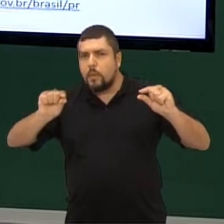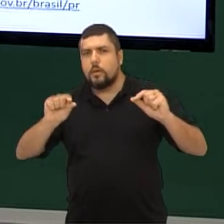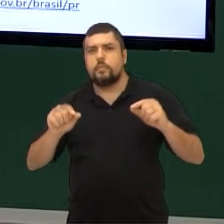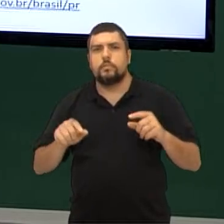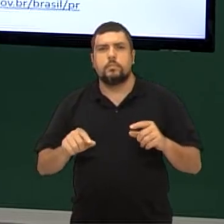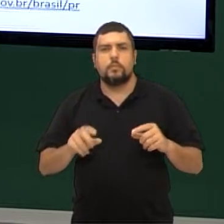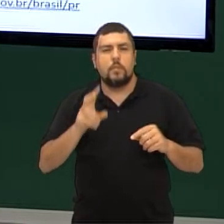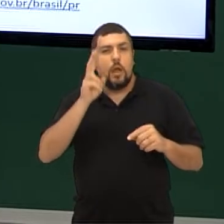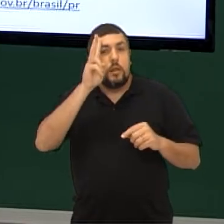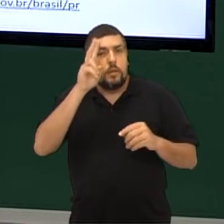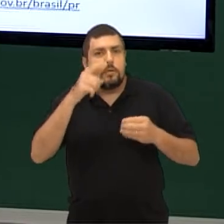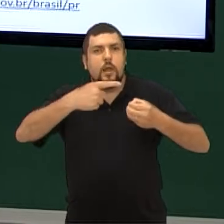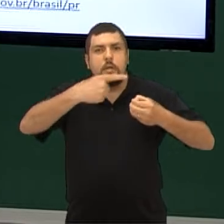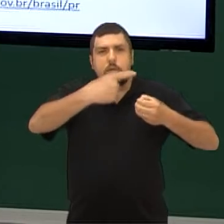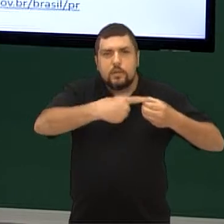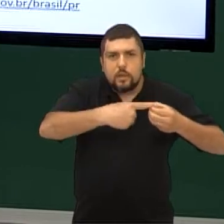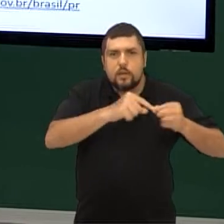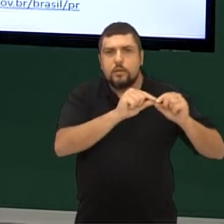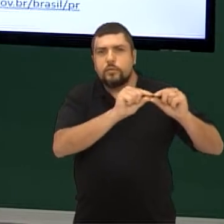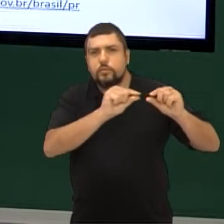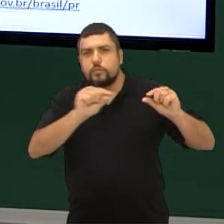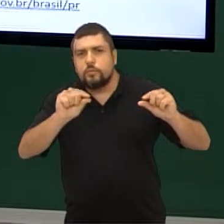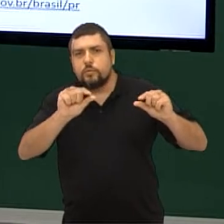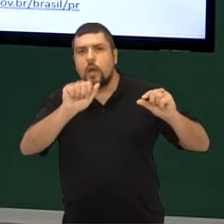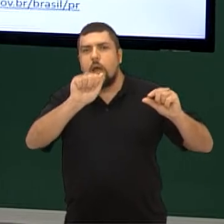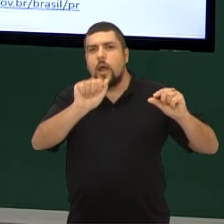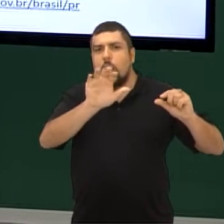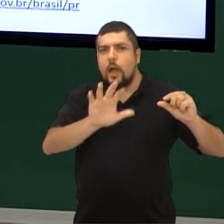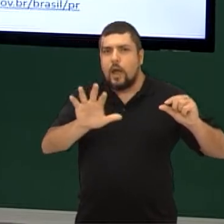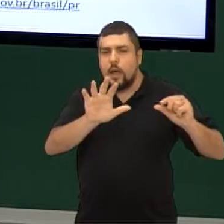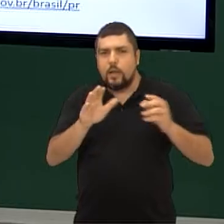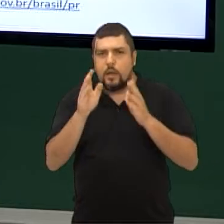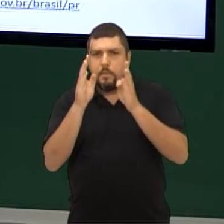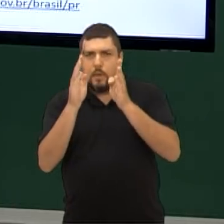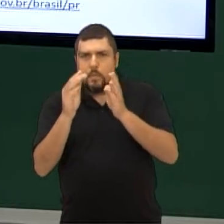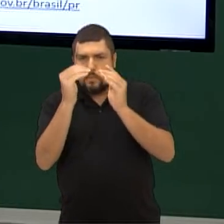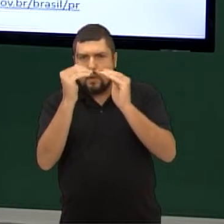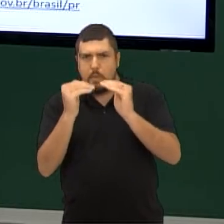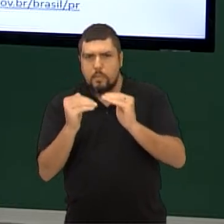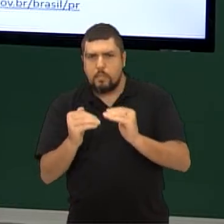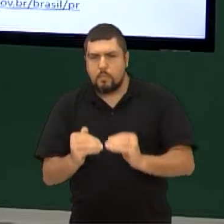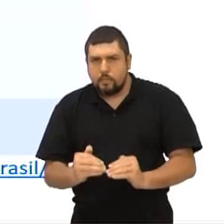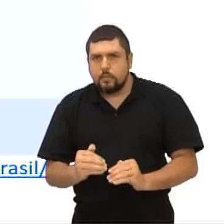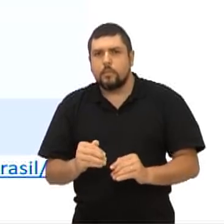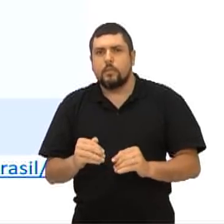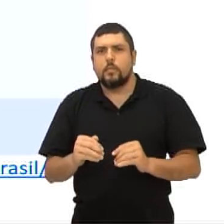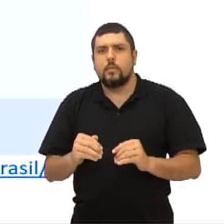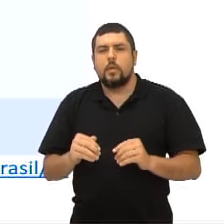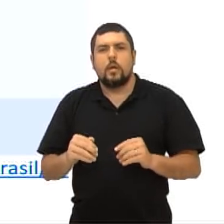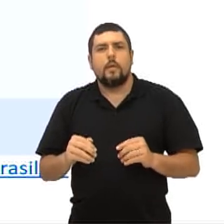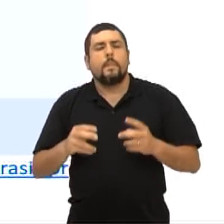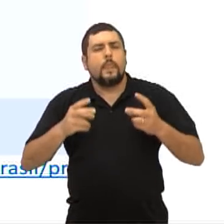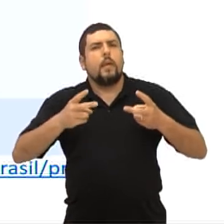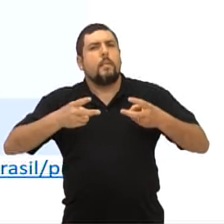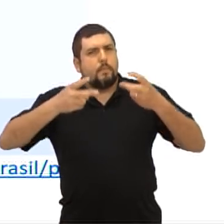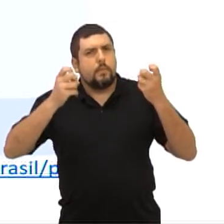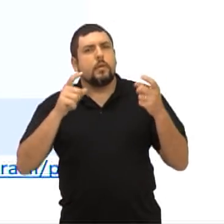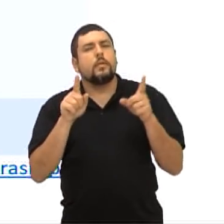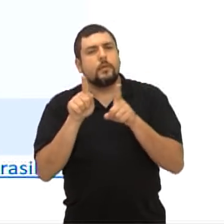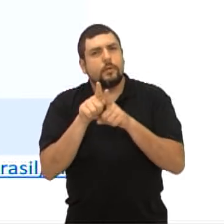cidades alinhadas na vertical, as áreas alinhadas na vertical, os dados sempre alinhados. Perceba uma coisa também,